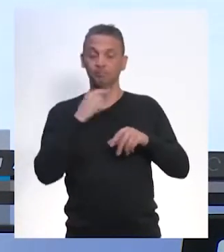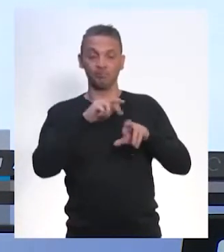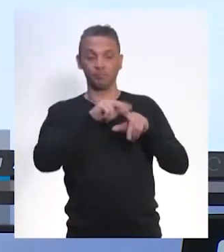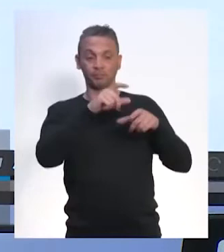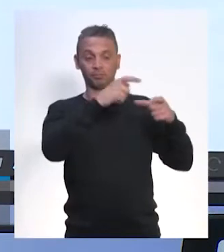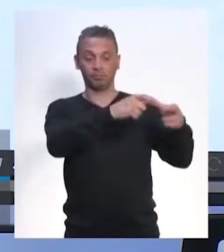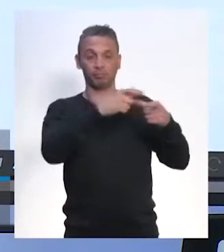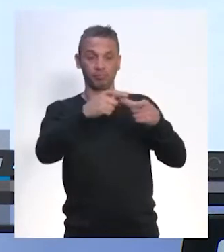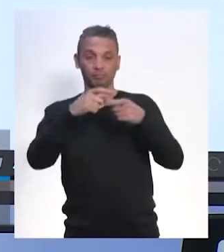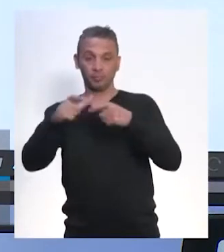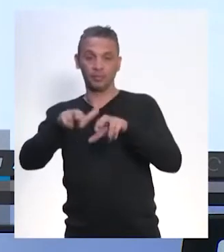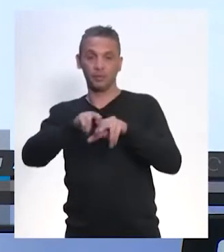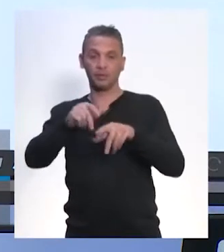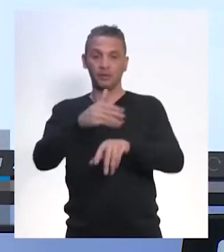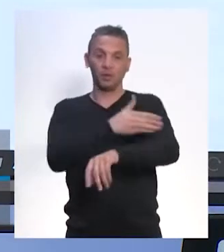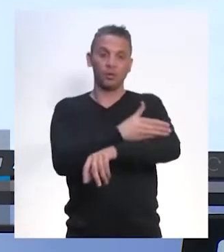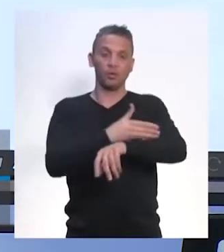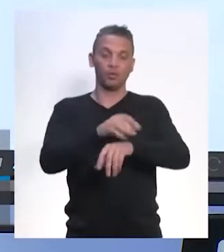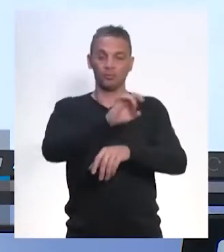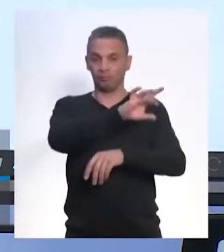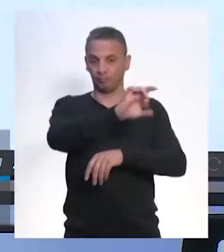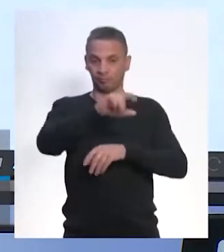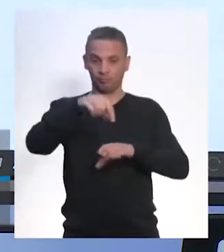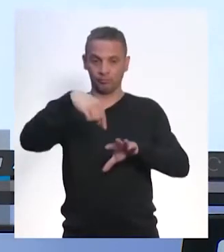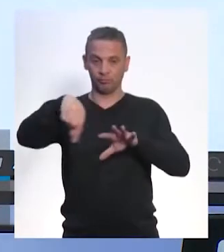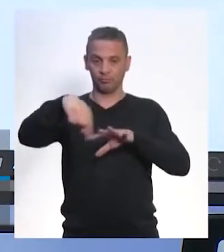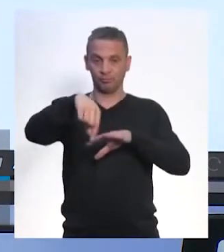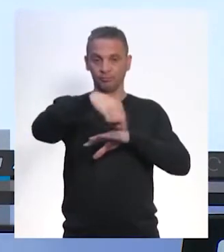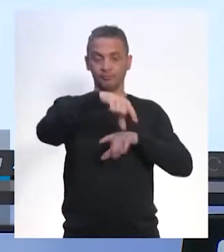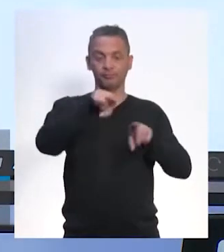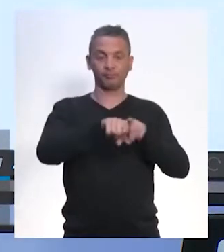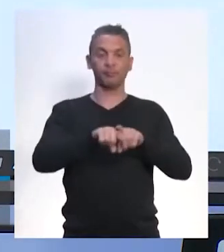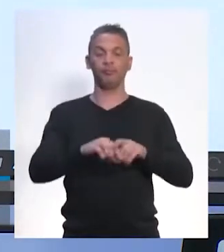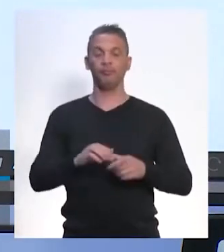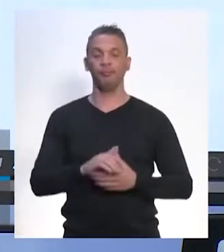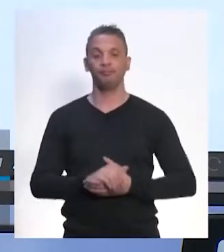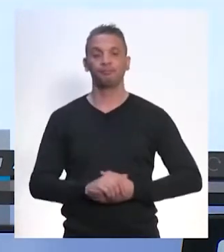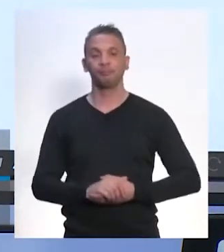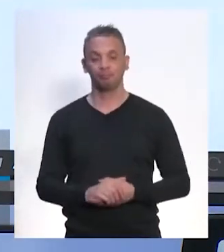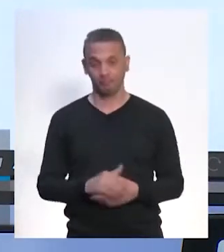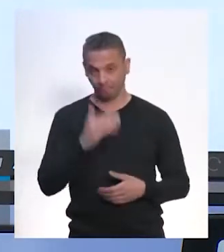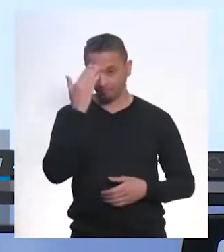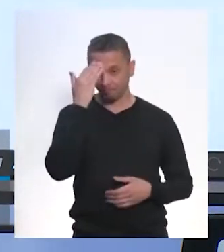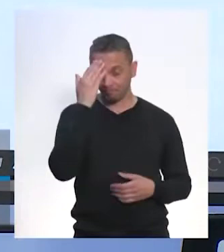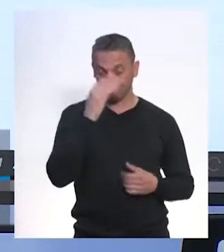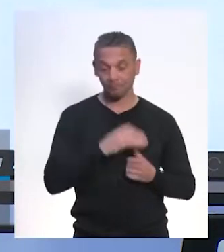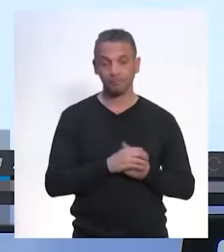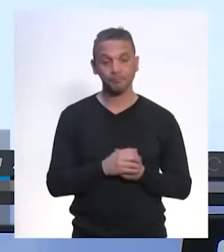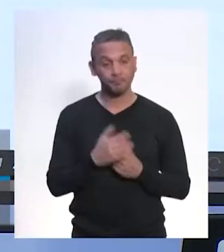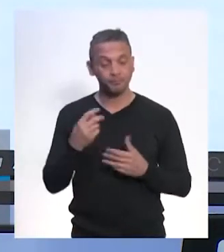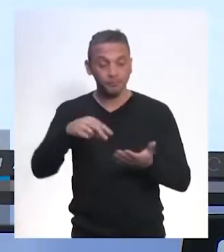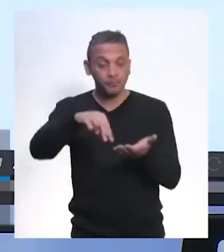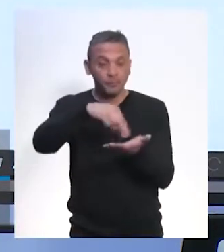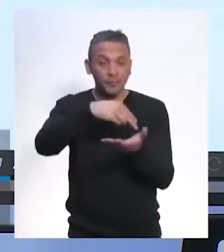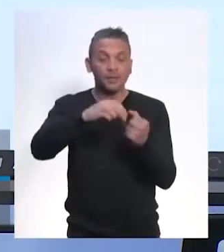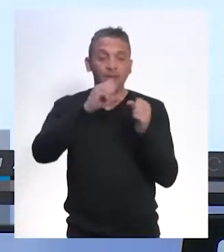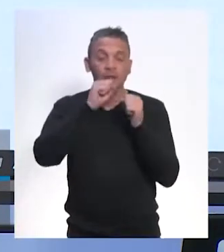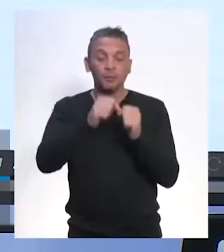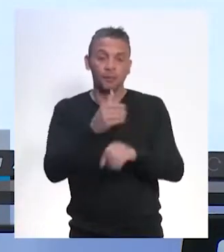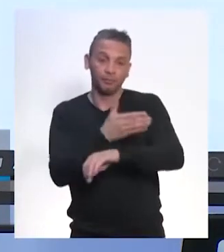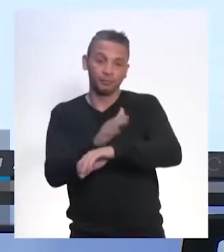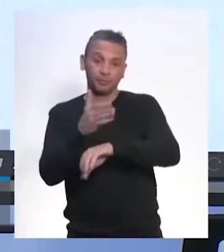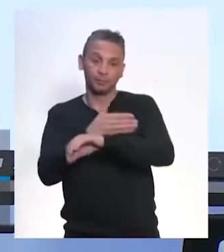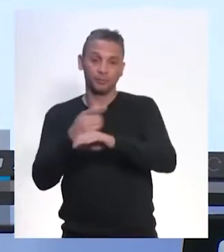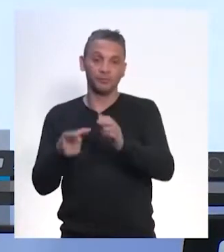pequenos gêneros aí, dentro de cada modalidade maior, que engloba vários tipos de dança, tá certo? Então, a dança ela pode ser coreografada,